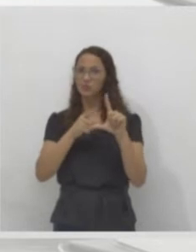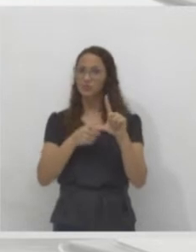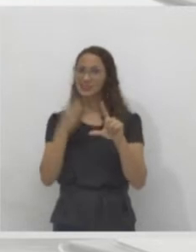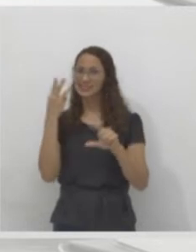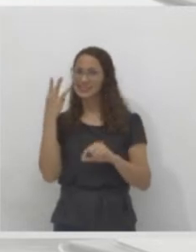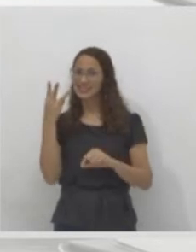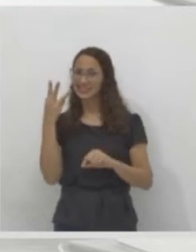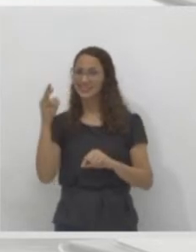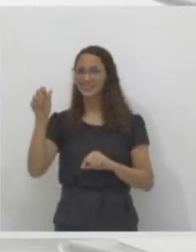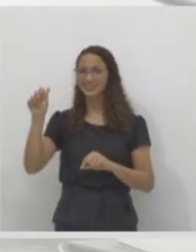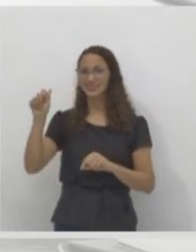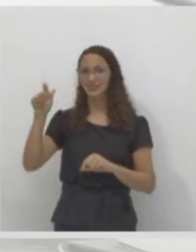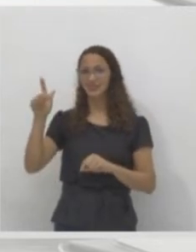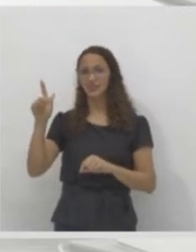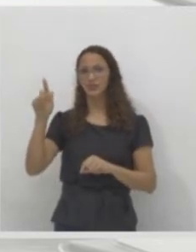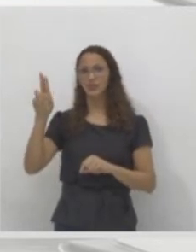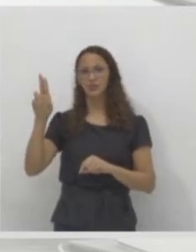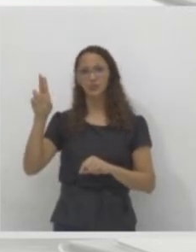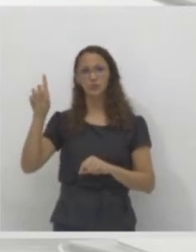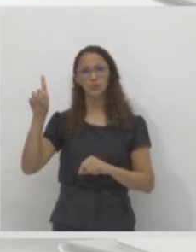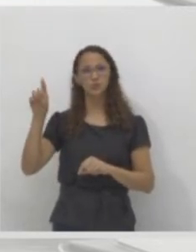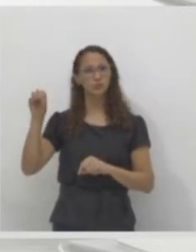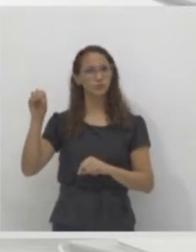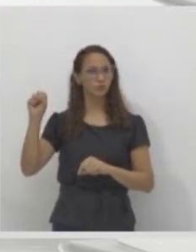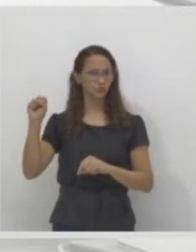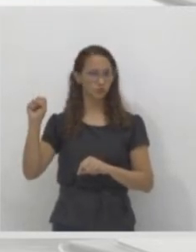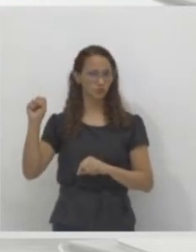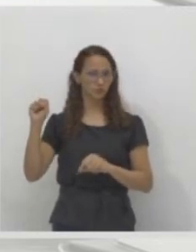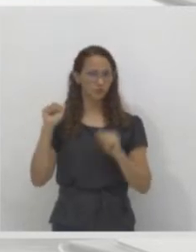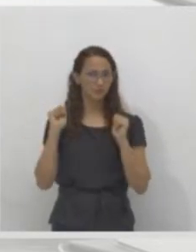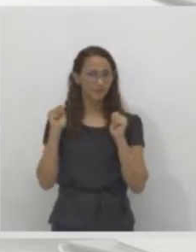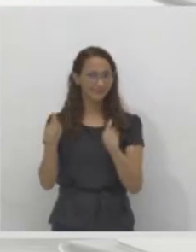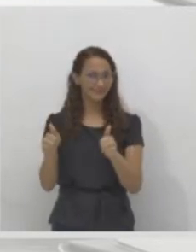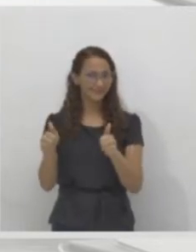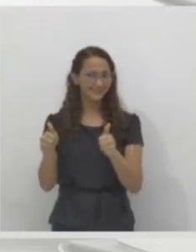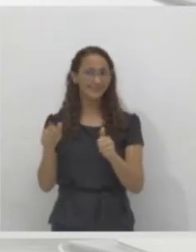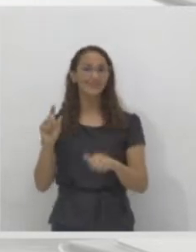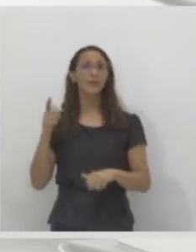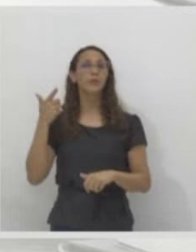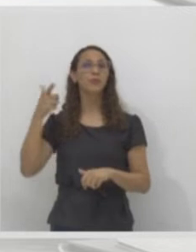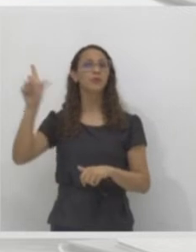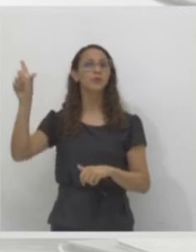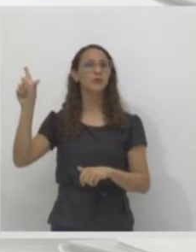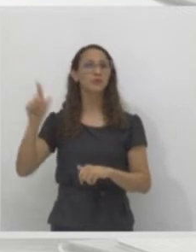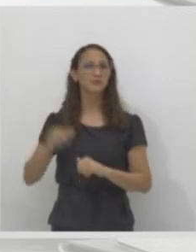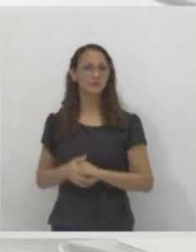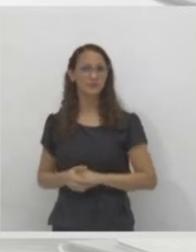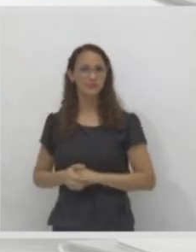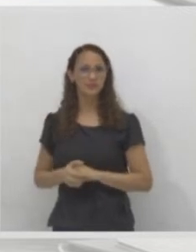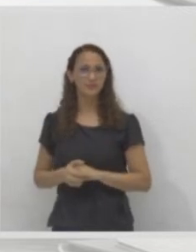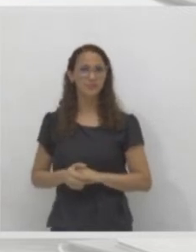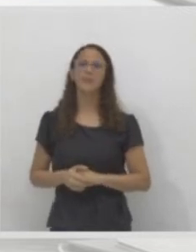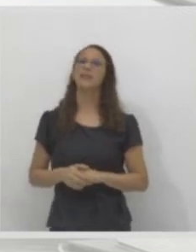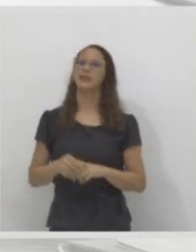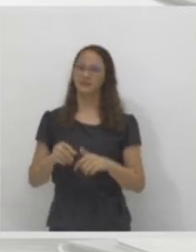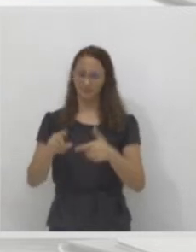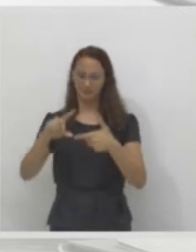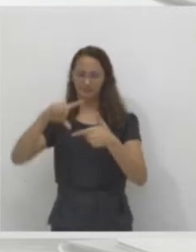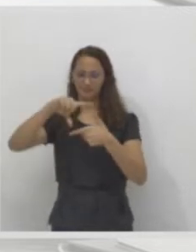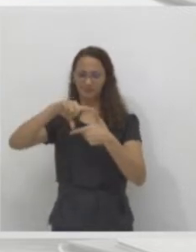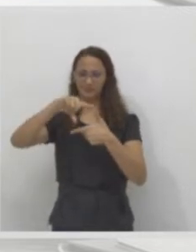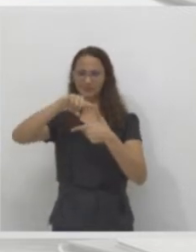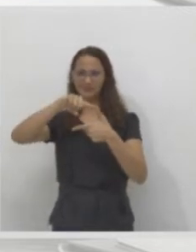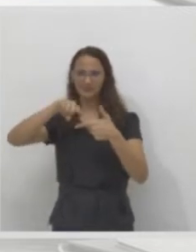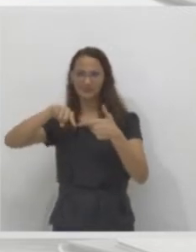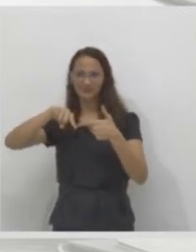vamos seguindo aqui na tela. O triângulo retângulo é o próximo. esse triângulo, eu peço que vocês